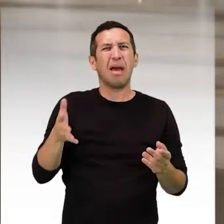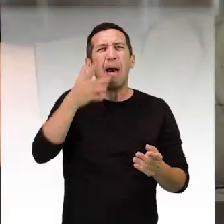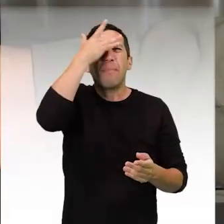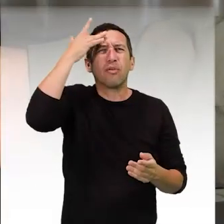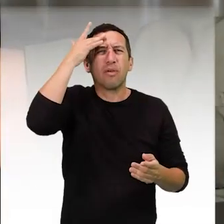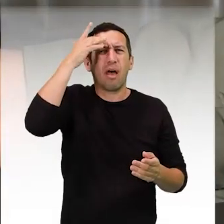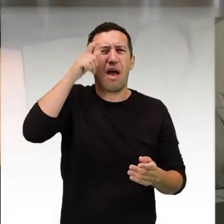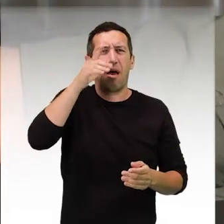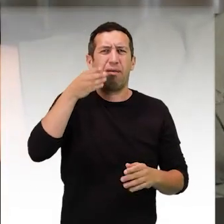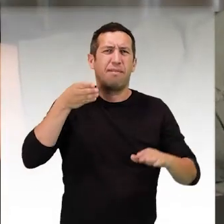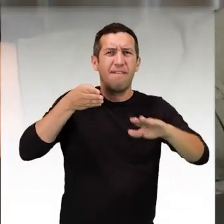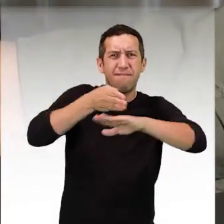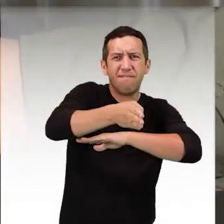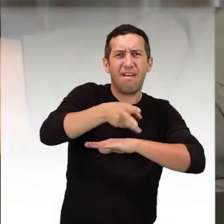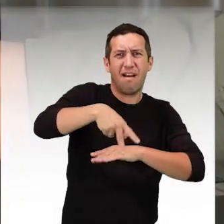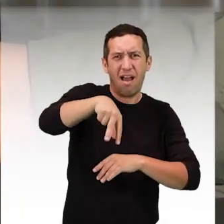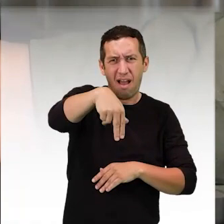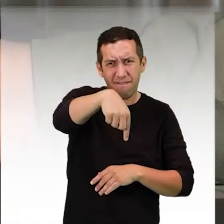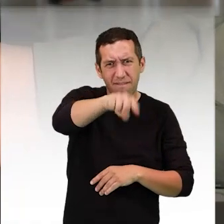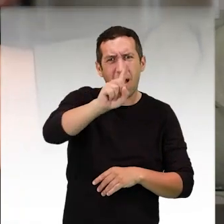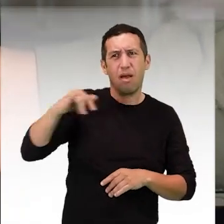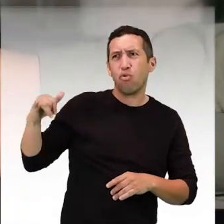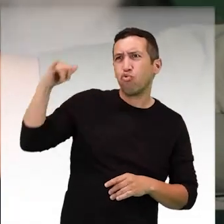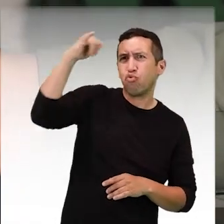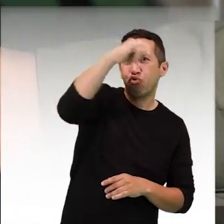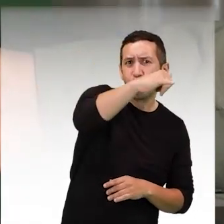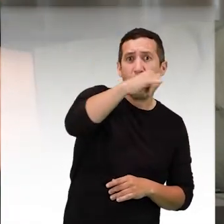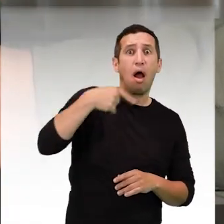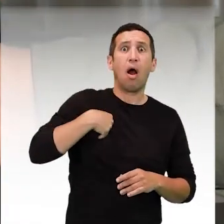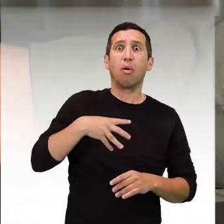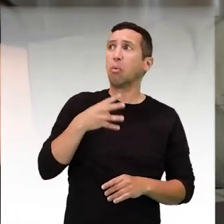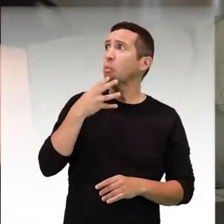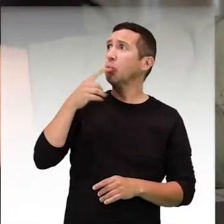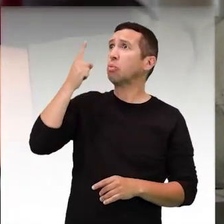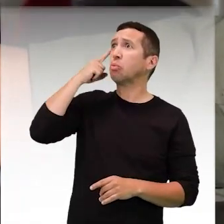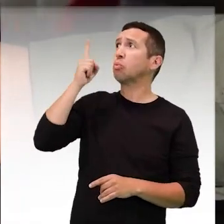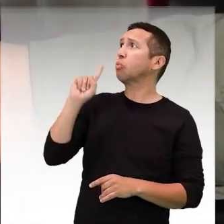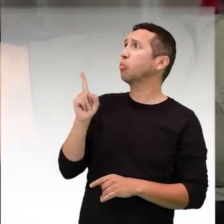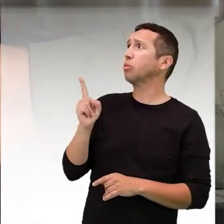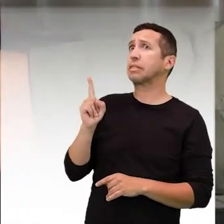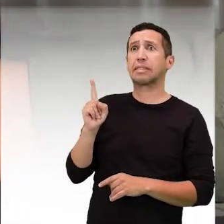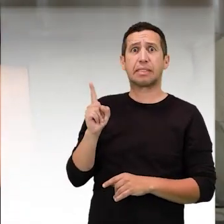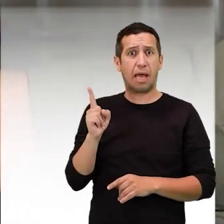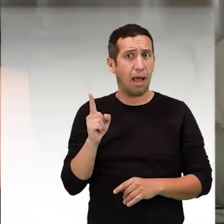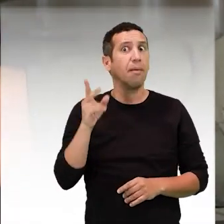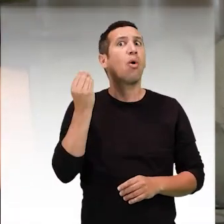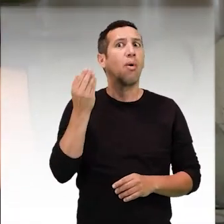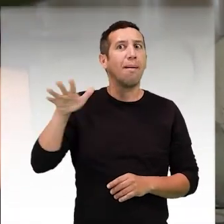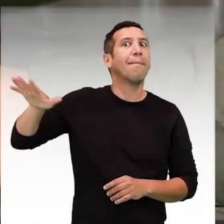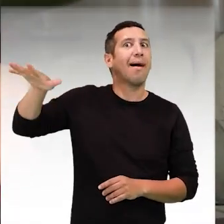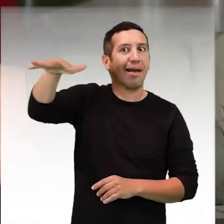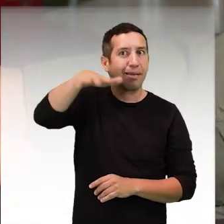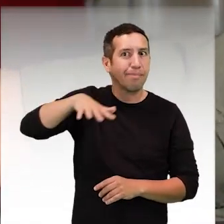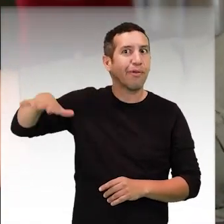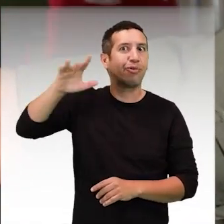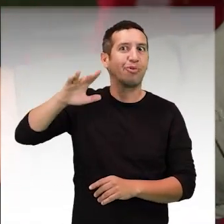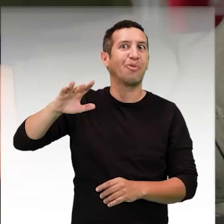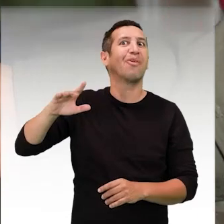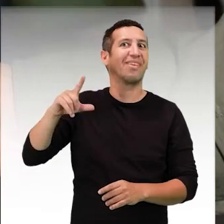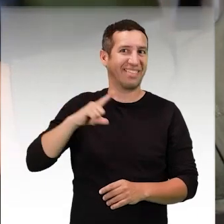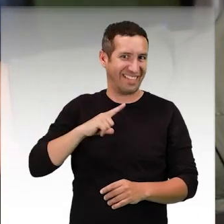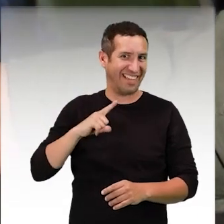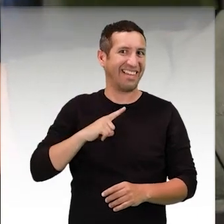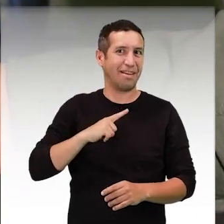pessoas. A gente, cidadão comum que pega avião, aeroporto, poucas vezes não tem conhecimento